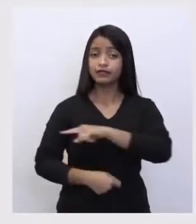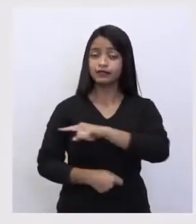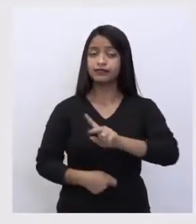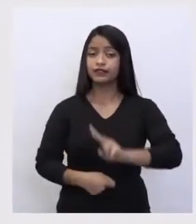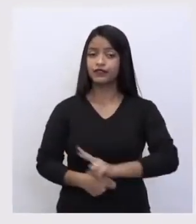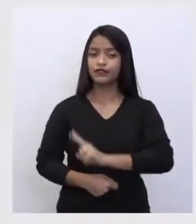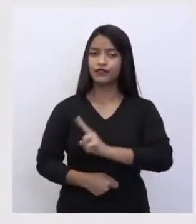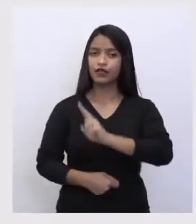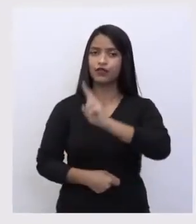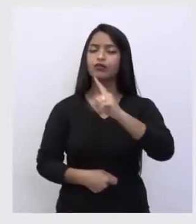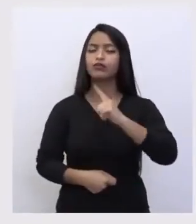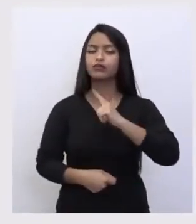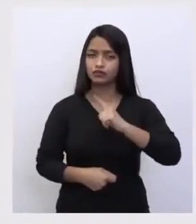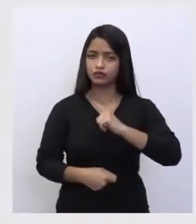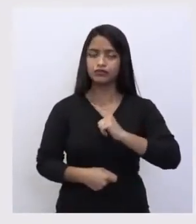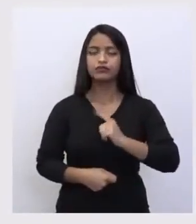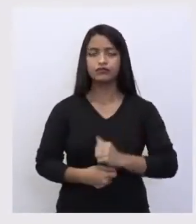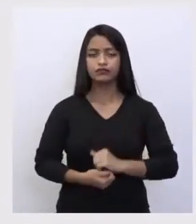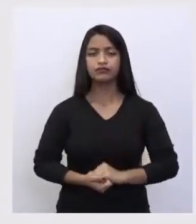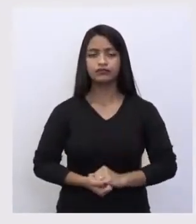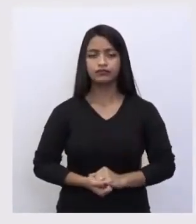valorados.